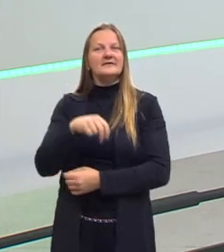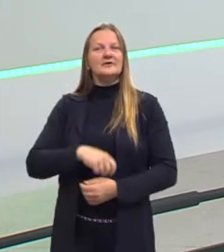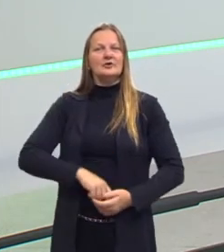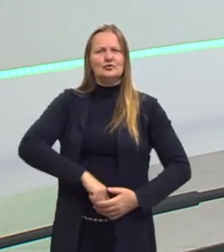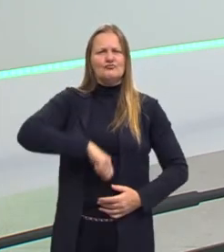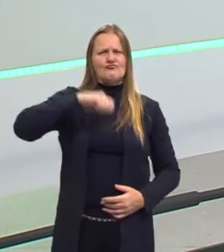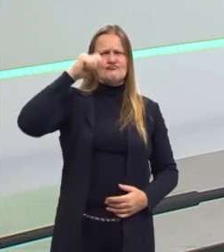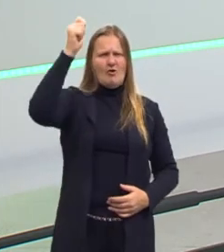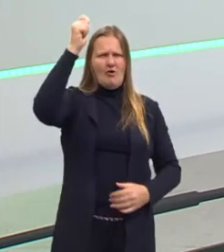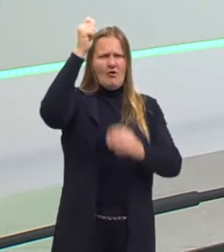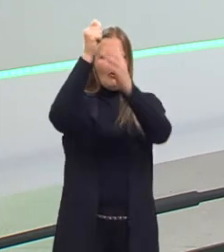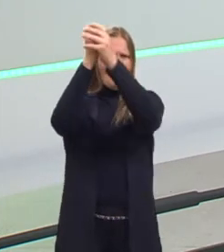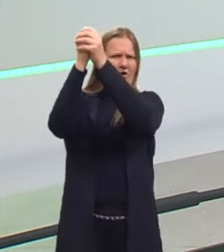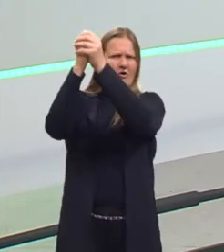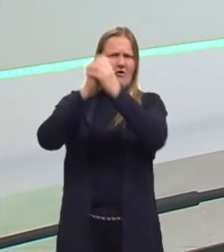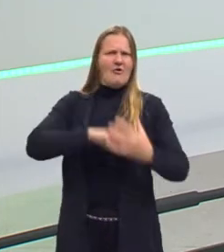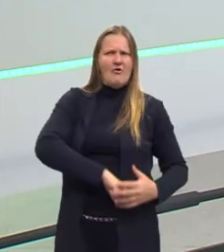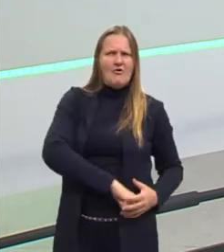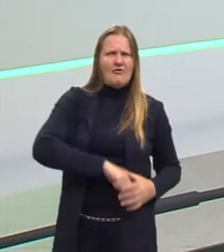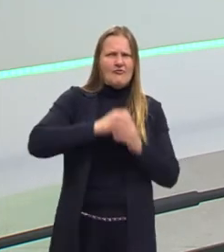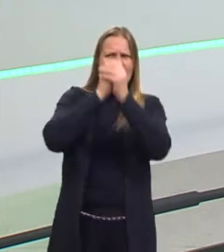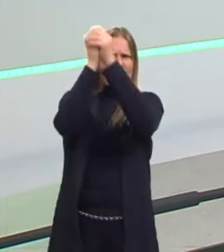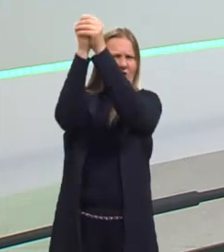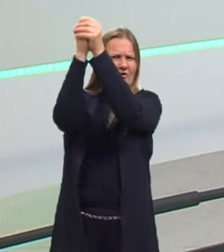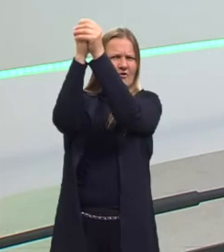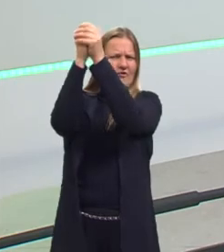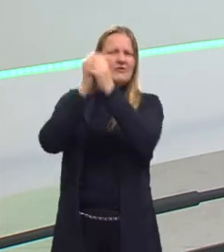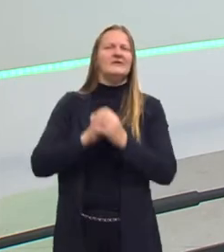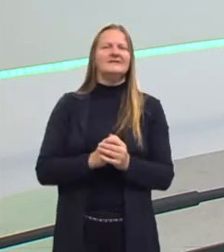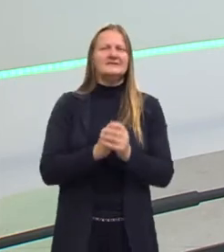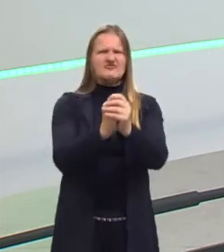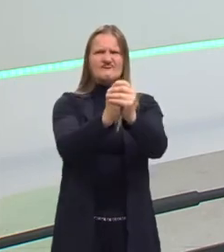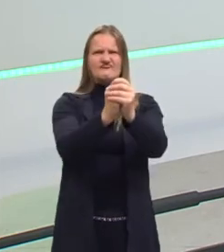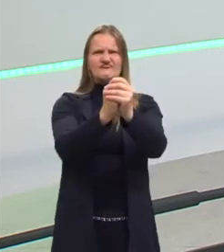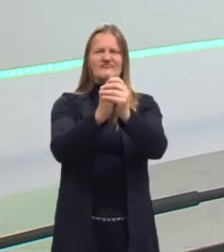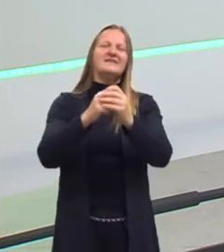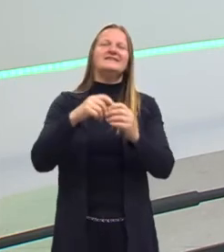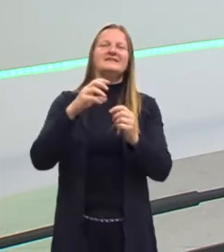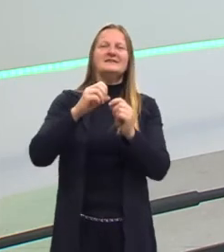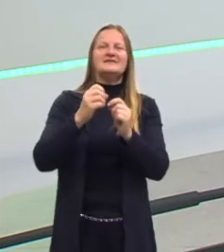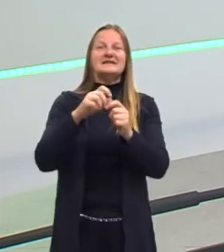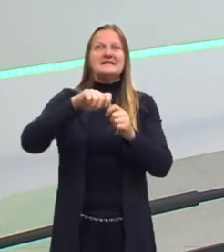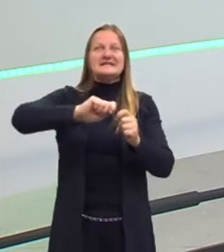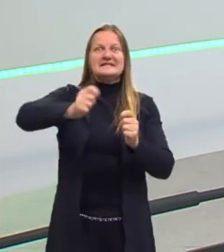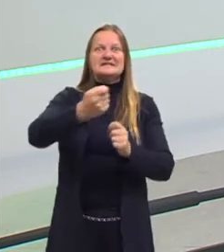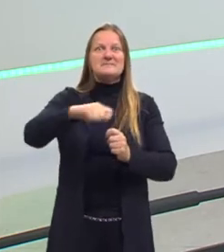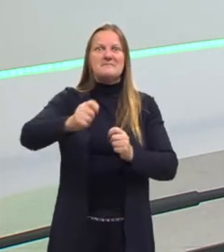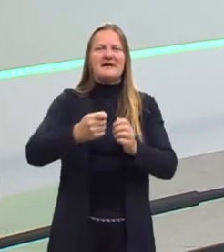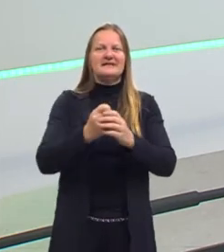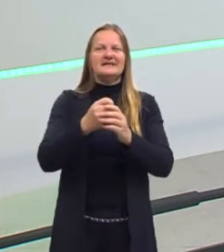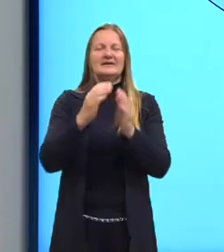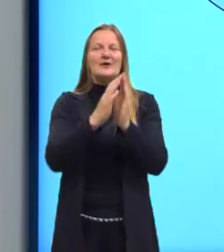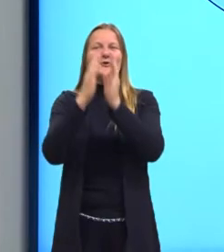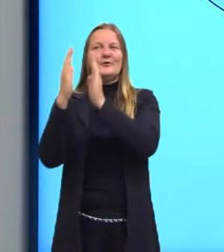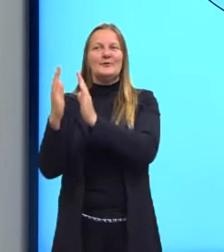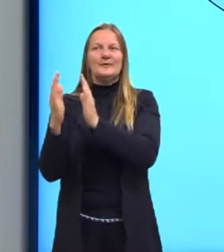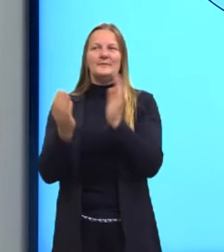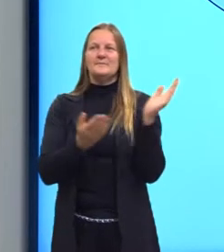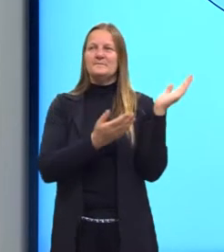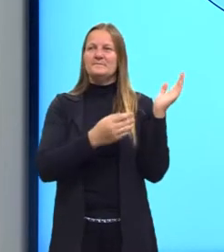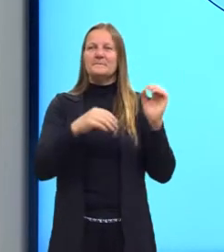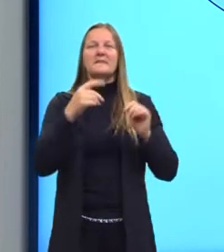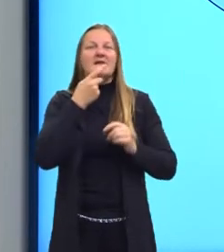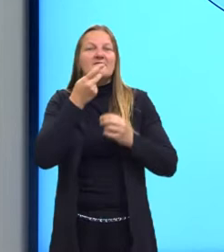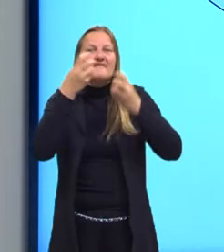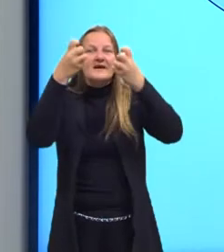Esse é o esqueleto o nosso vilão e do lado do esqueleto tem